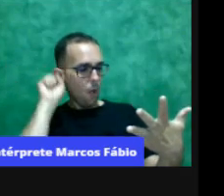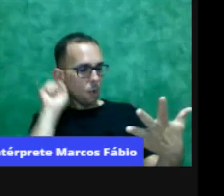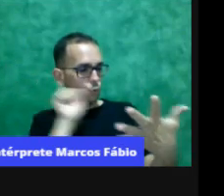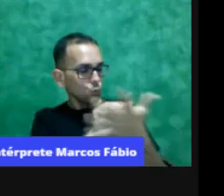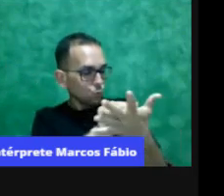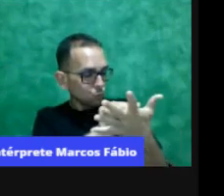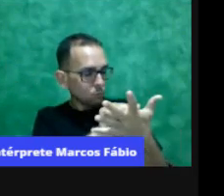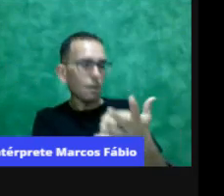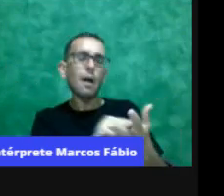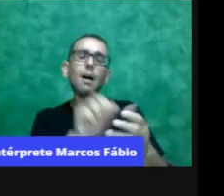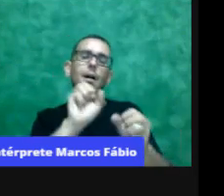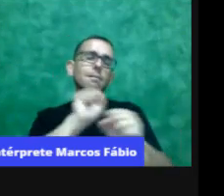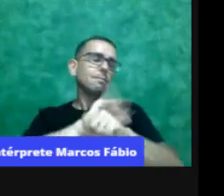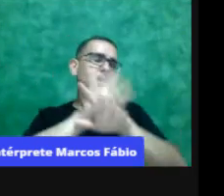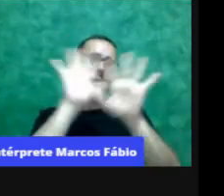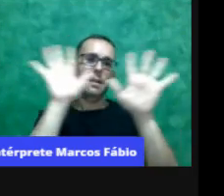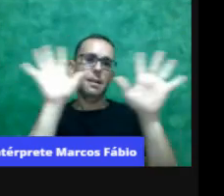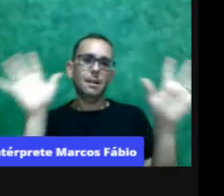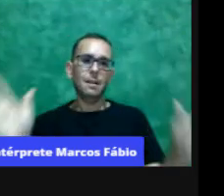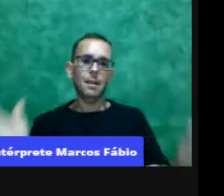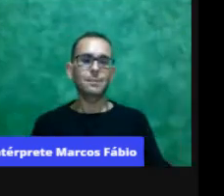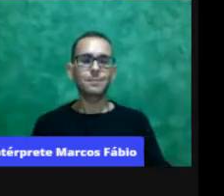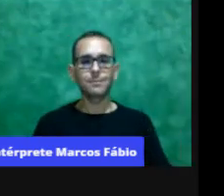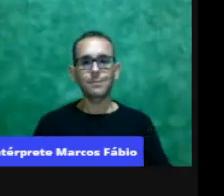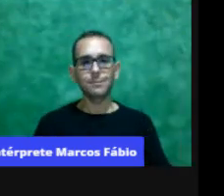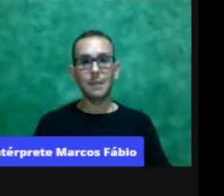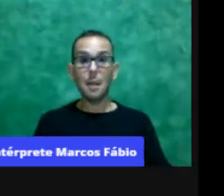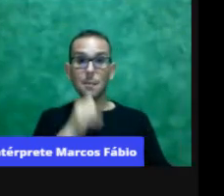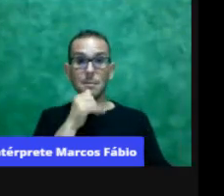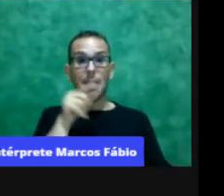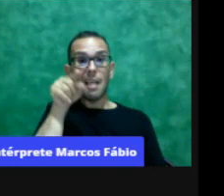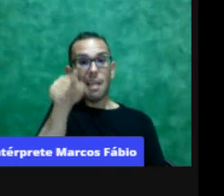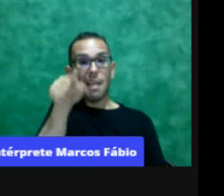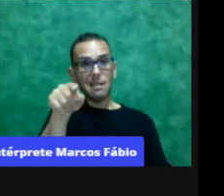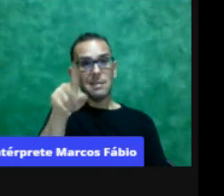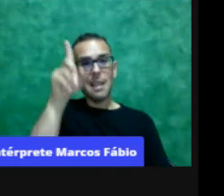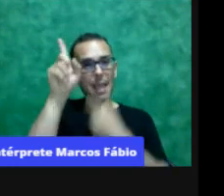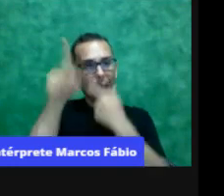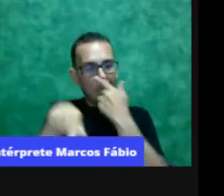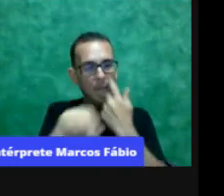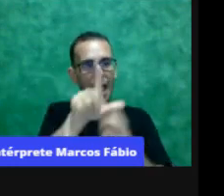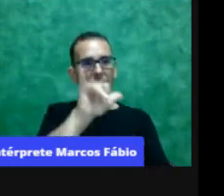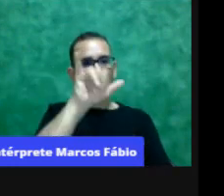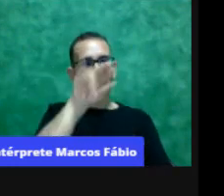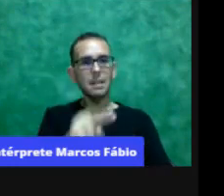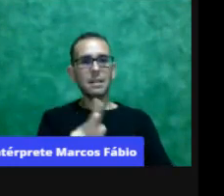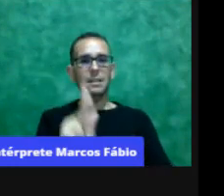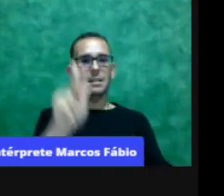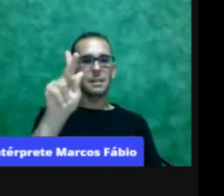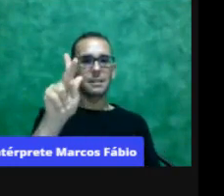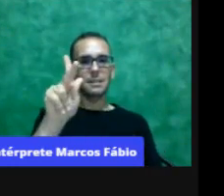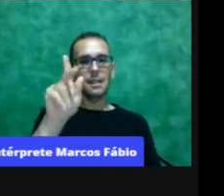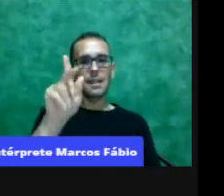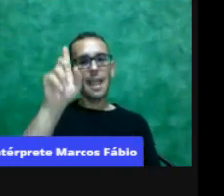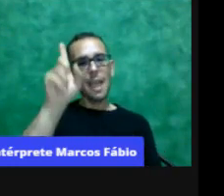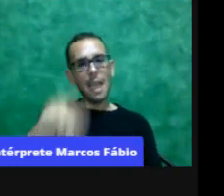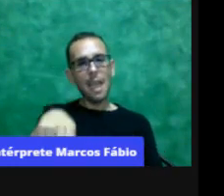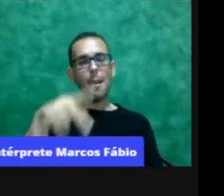Então, esse é o link, né, do Era Uma Vez